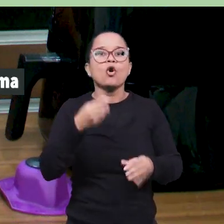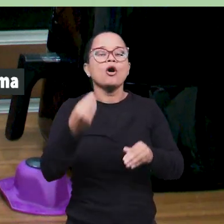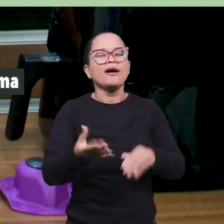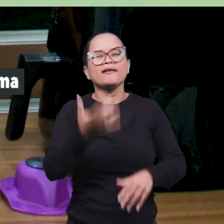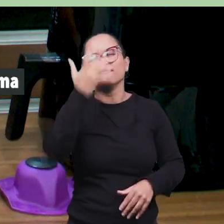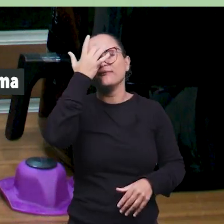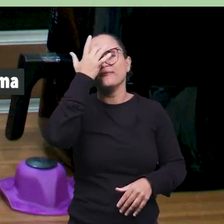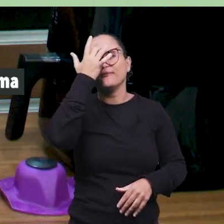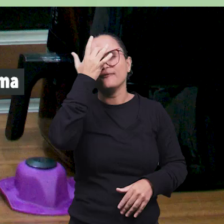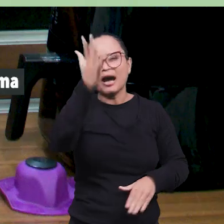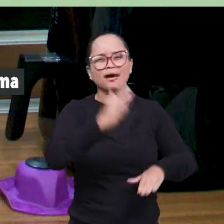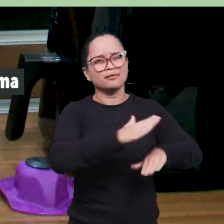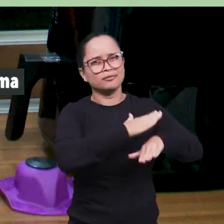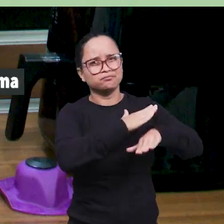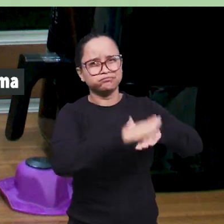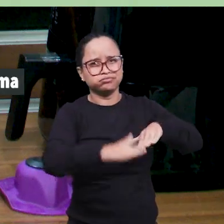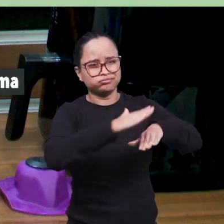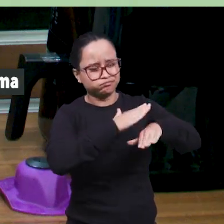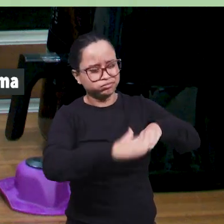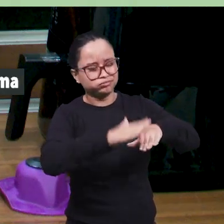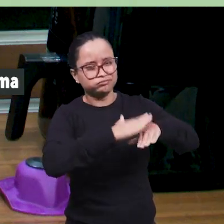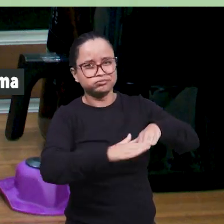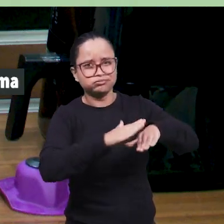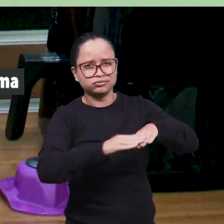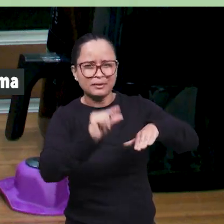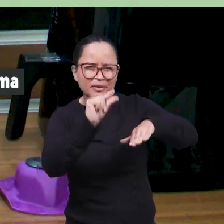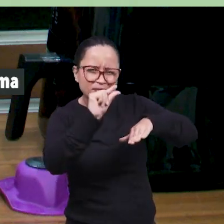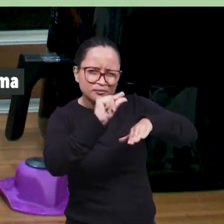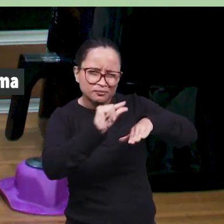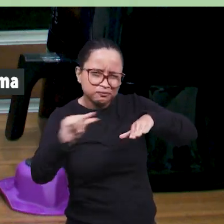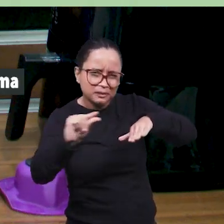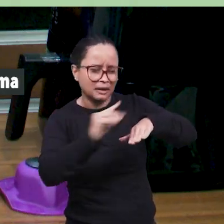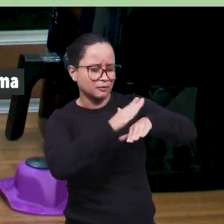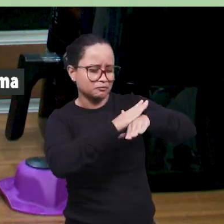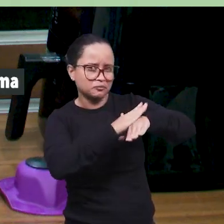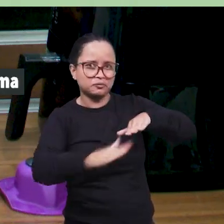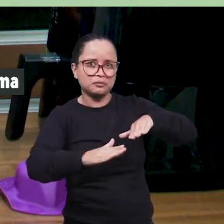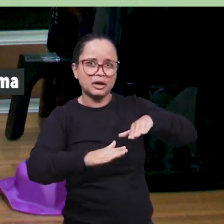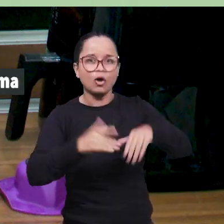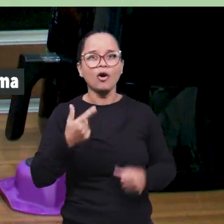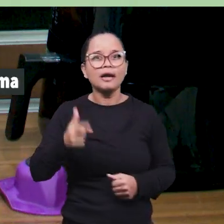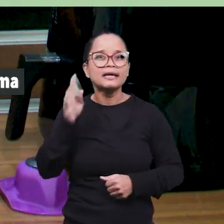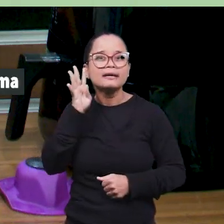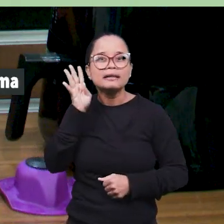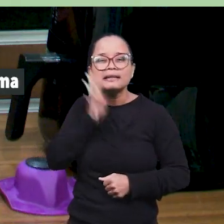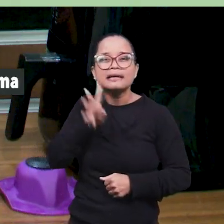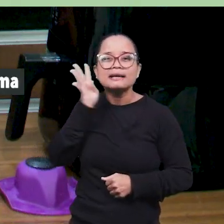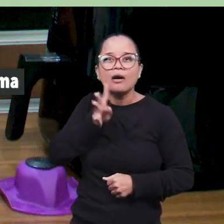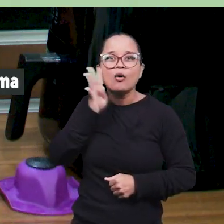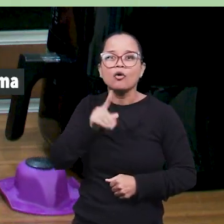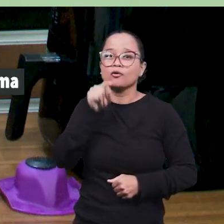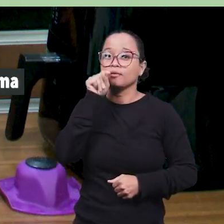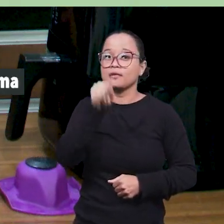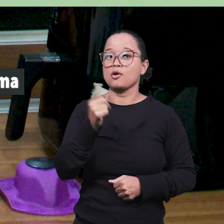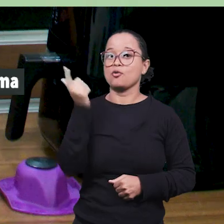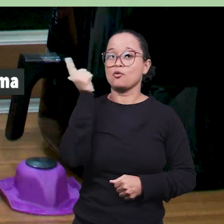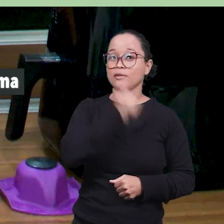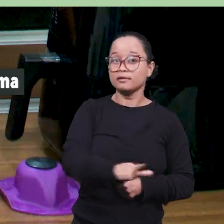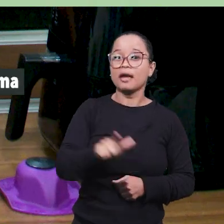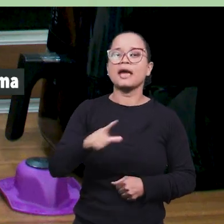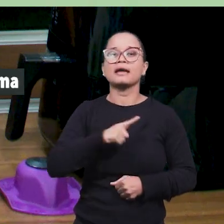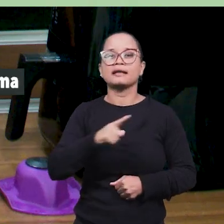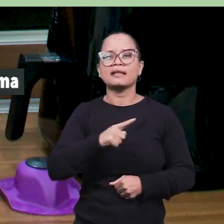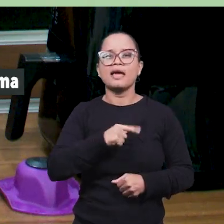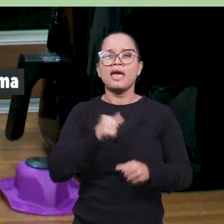com muita facilidade, cortar em fatias bem fininhas. E o legal desse prato é porque você consegue colocar um monte